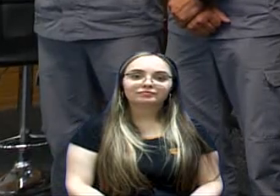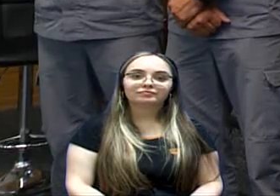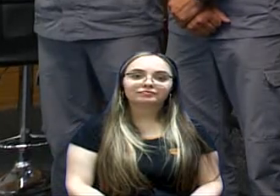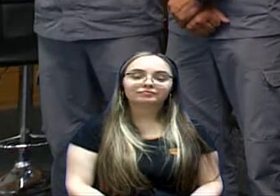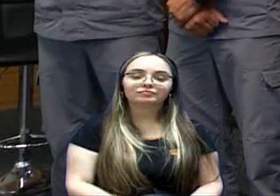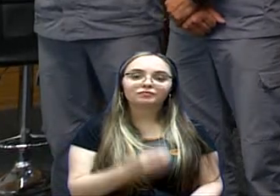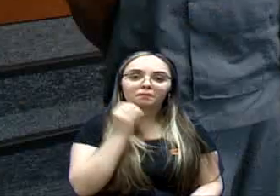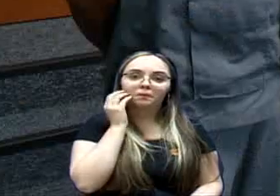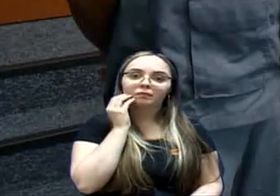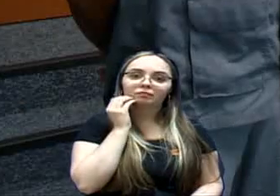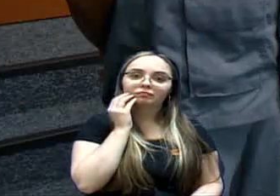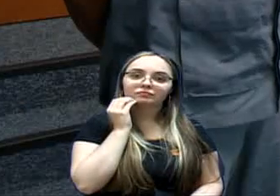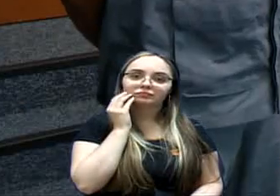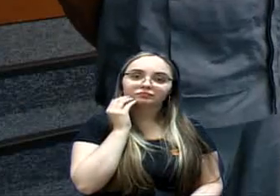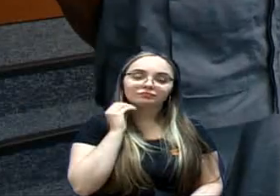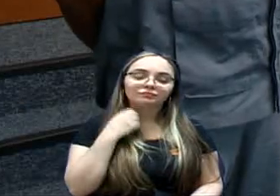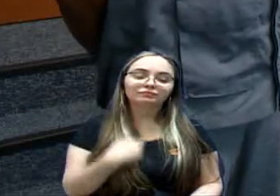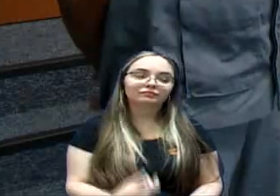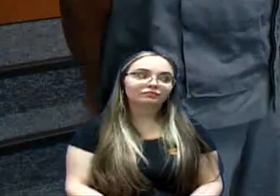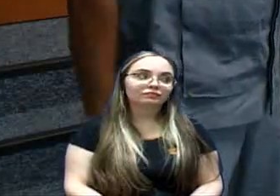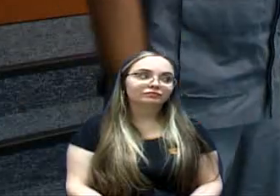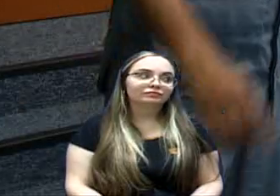viu, querido?